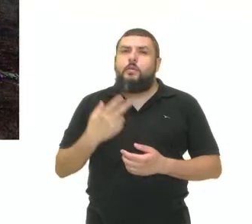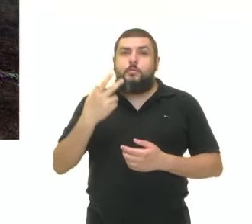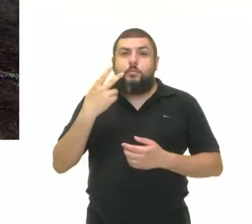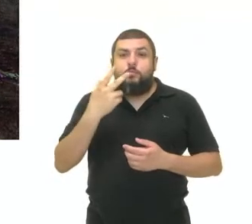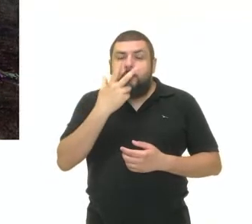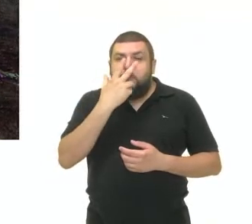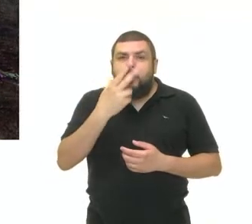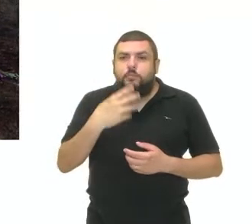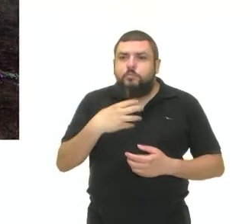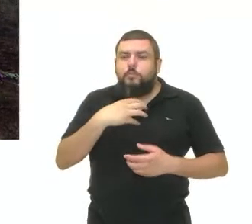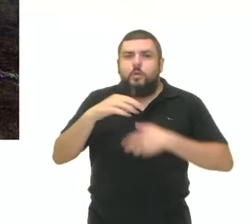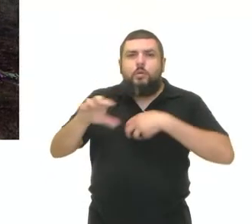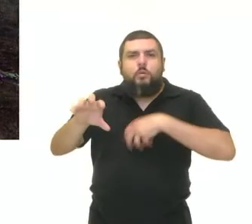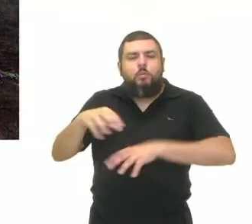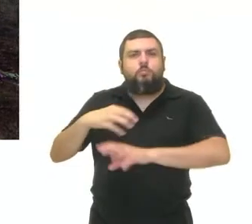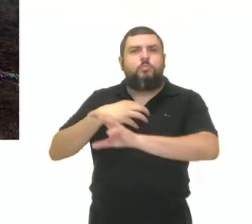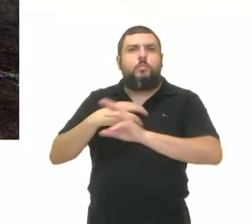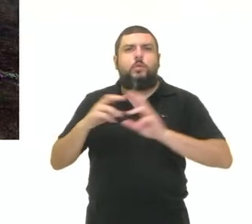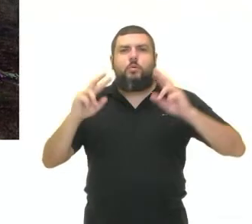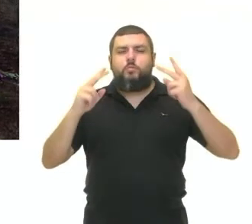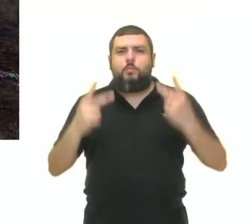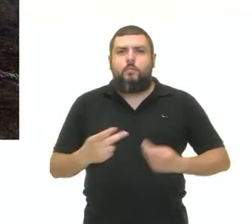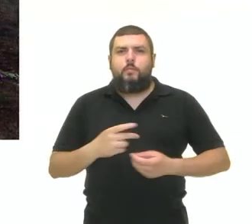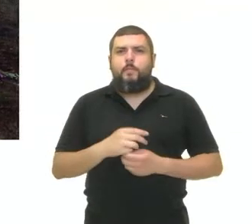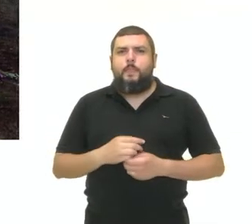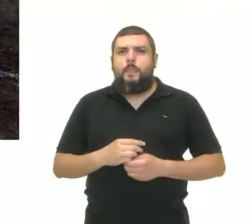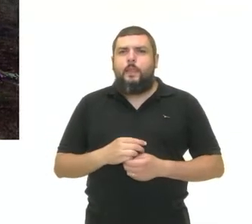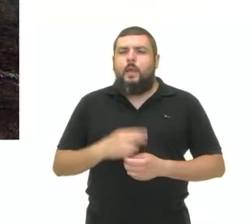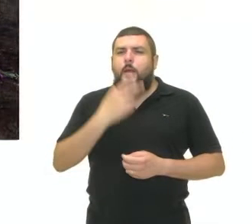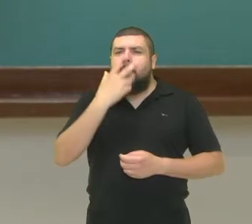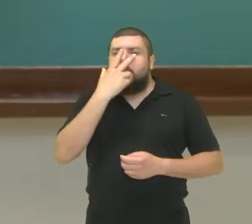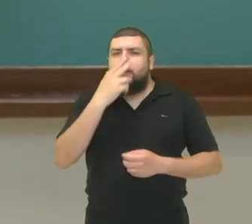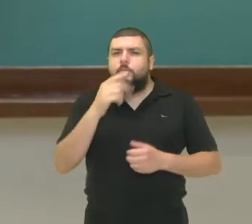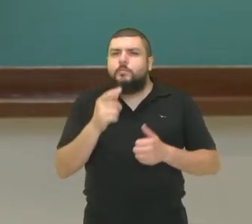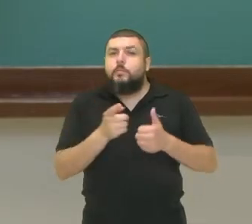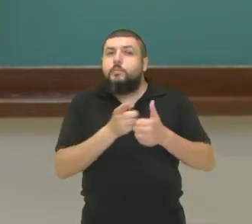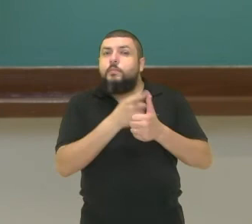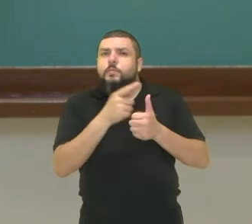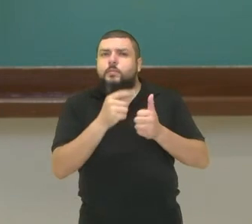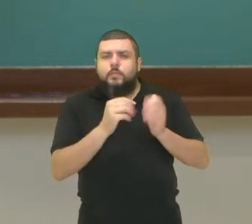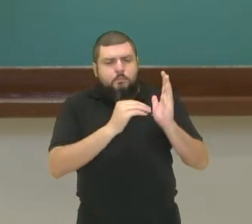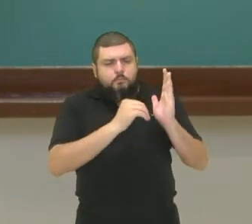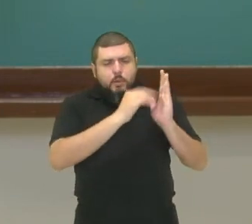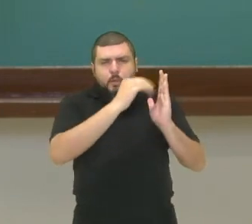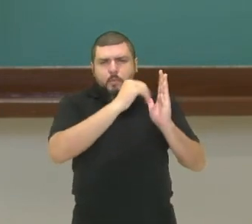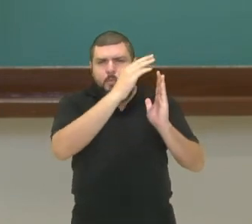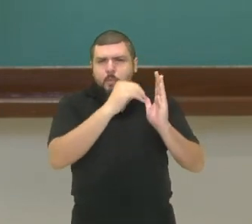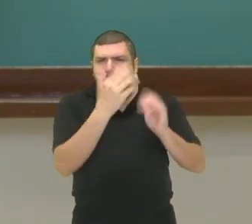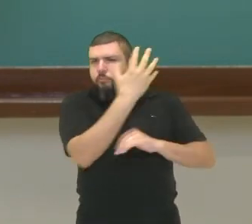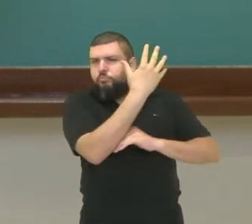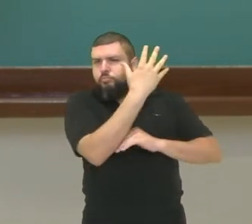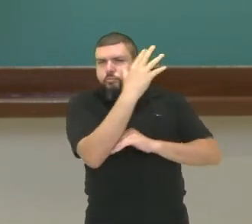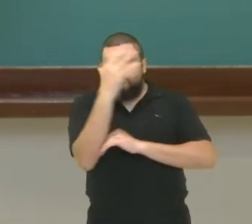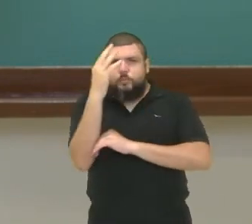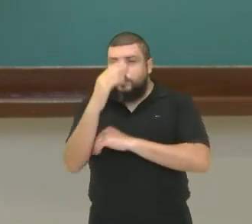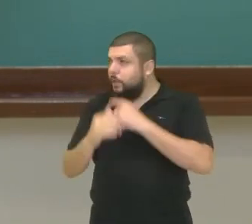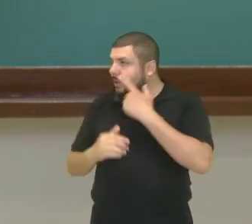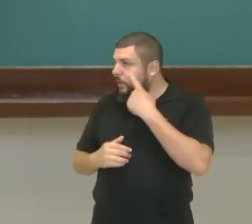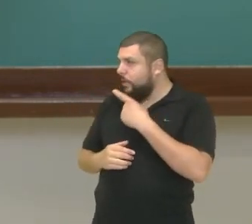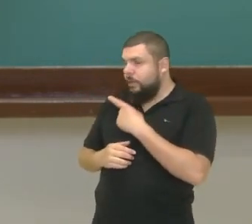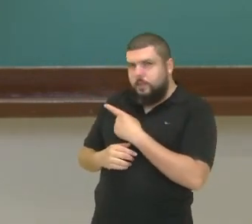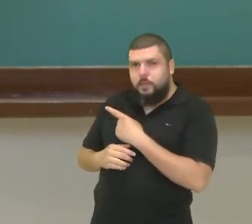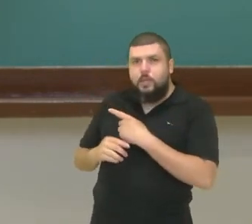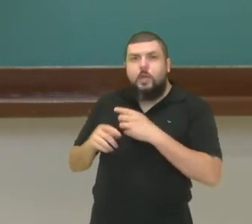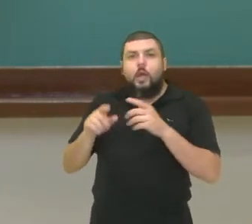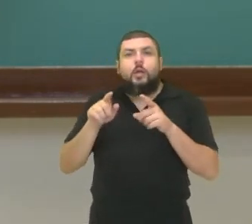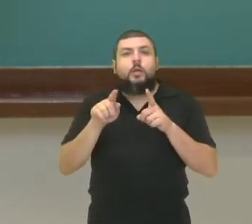para depois pintar a personagem. E a personagem foi uma colega dele de 19 anos somente, na qual ele pediu para que ela